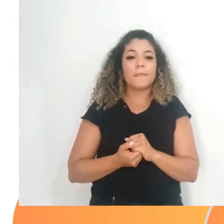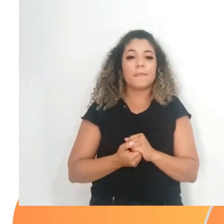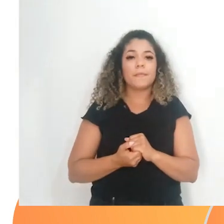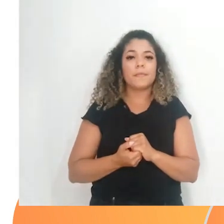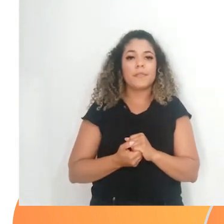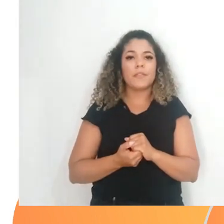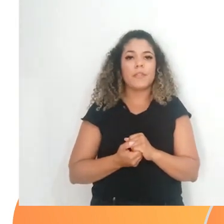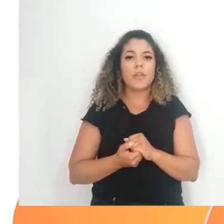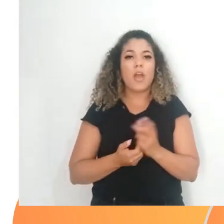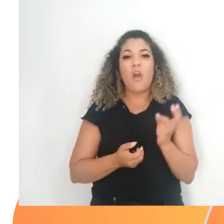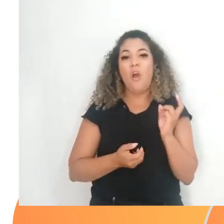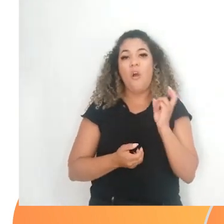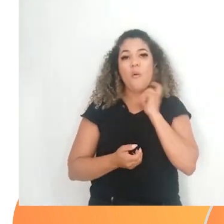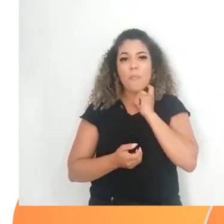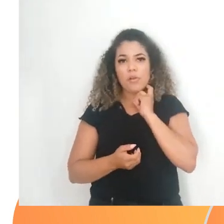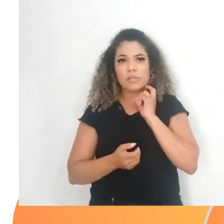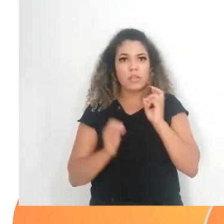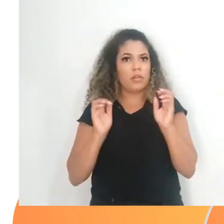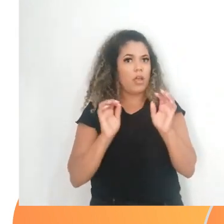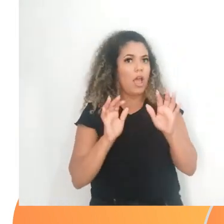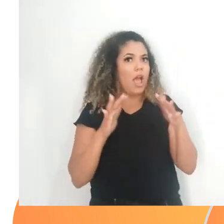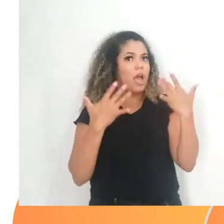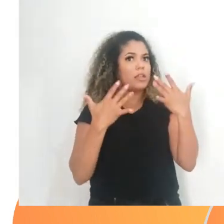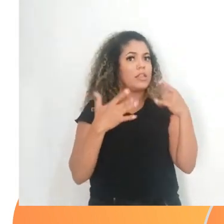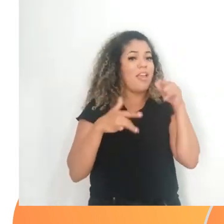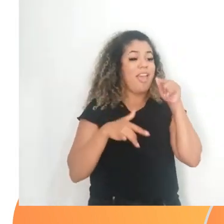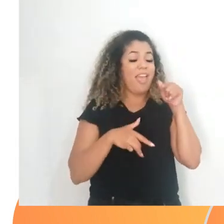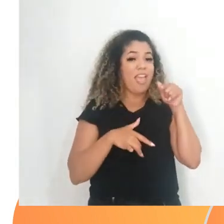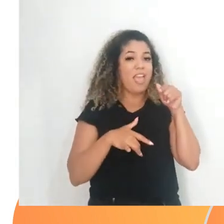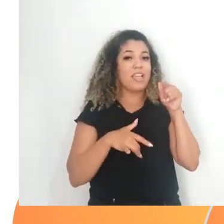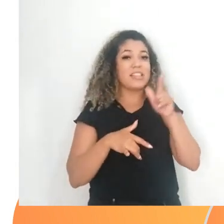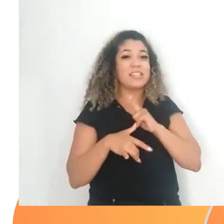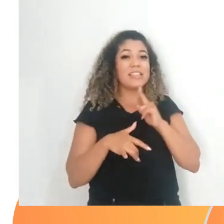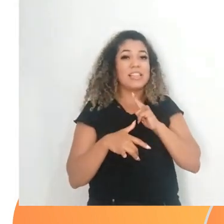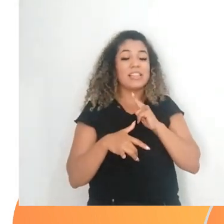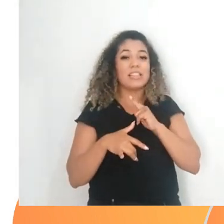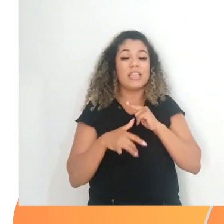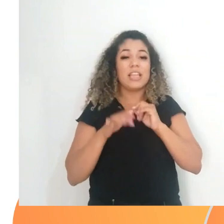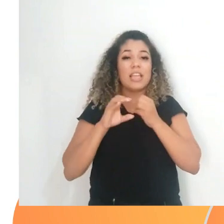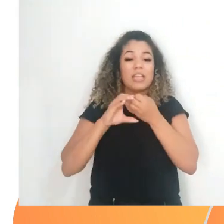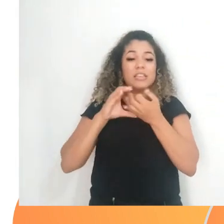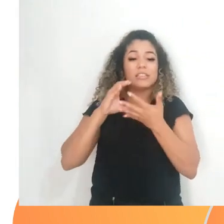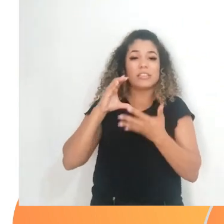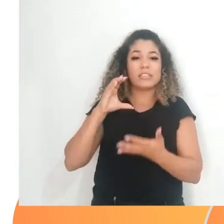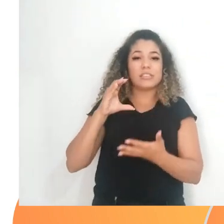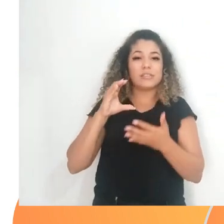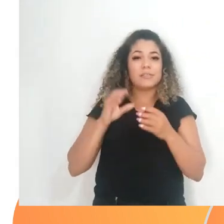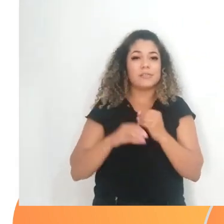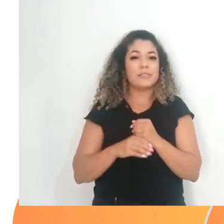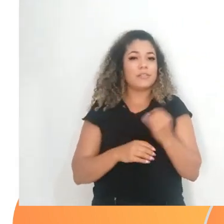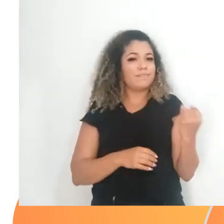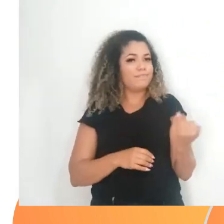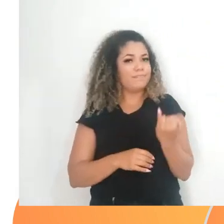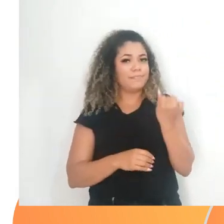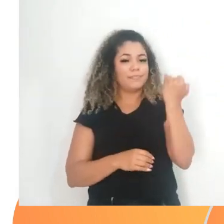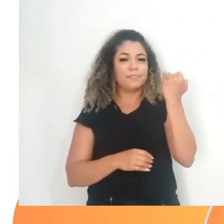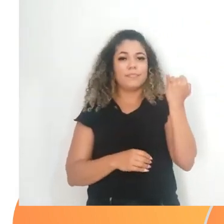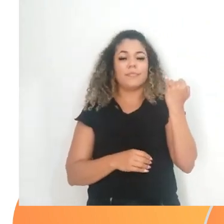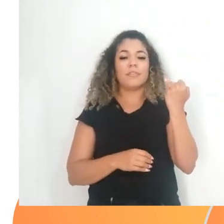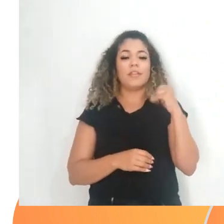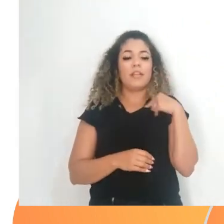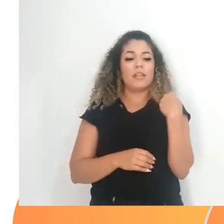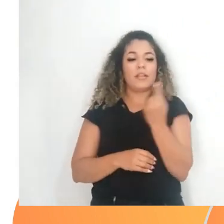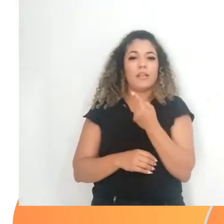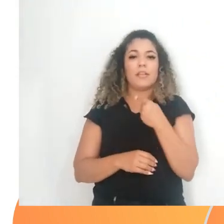o morcego. E atenção aqui, o morcego tem uma característica que é importantíssima